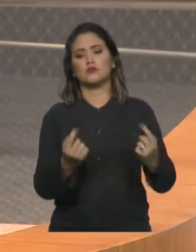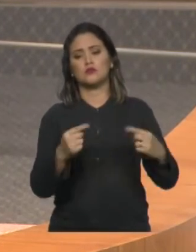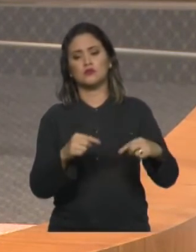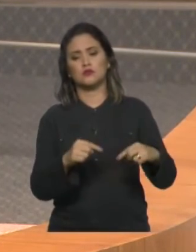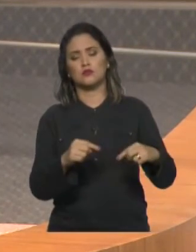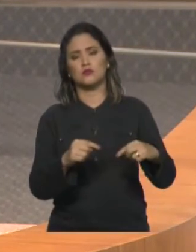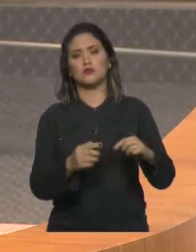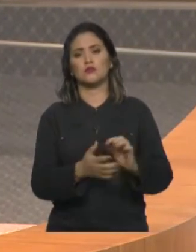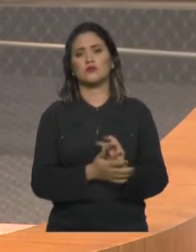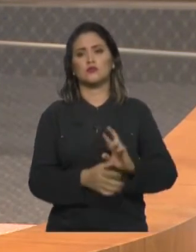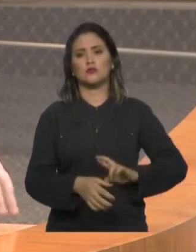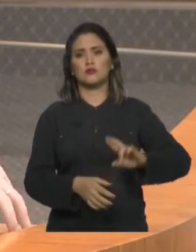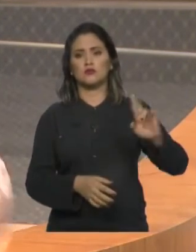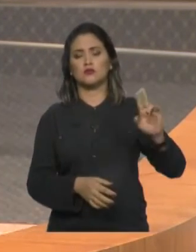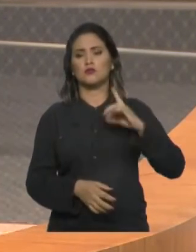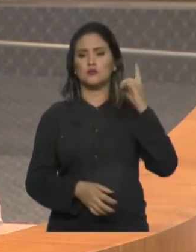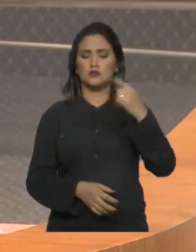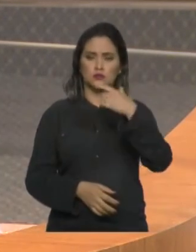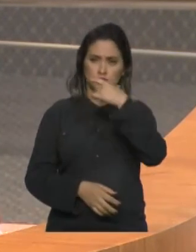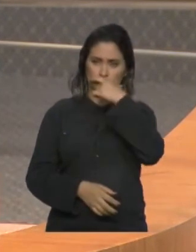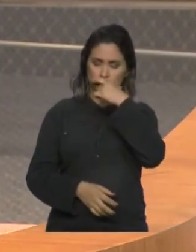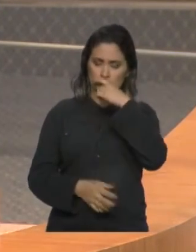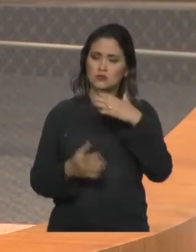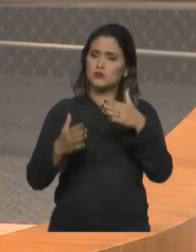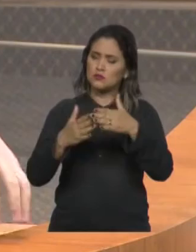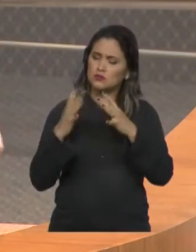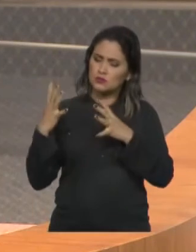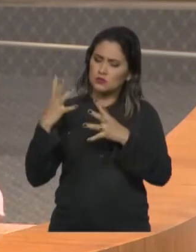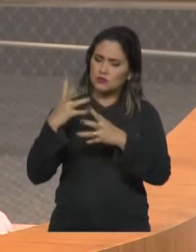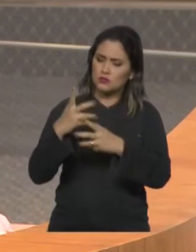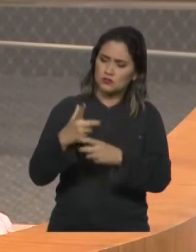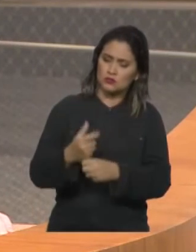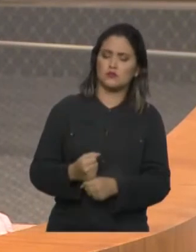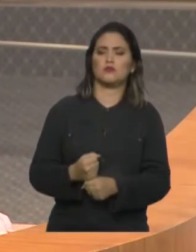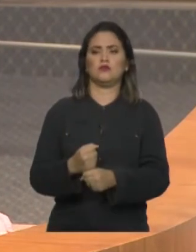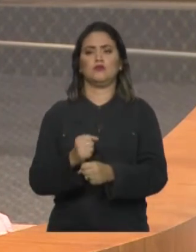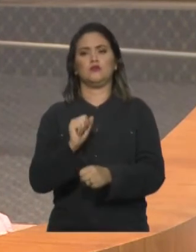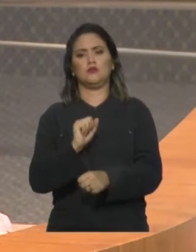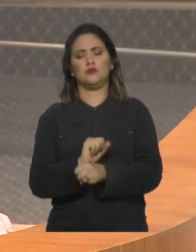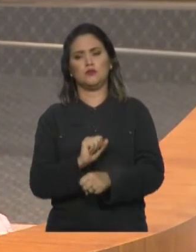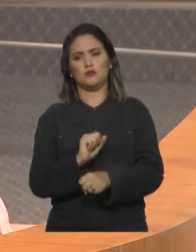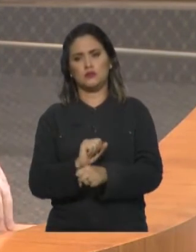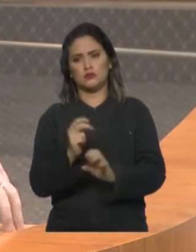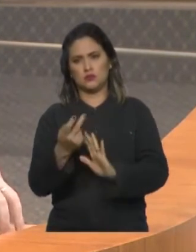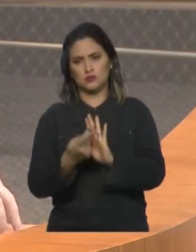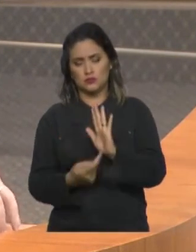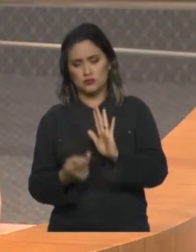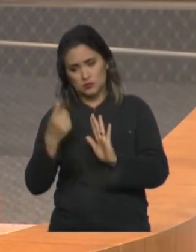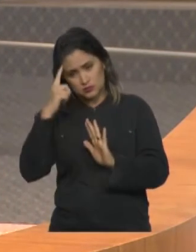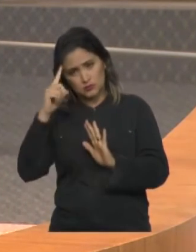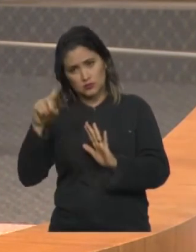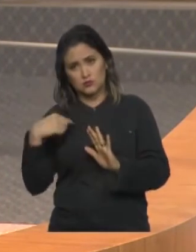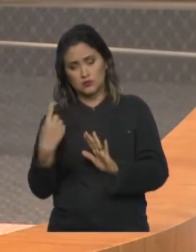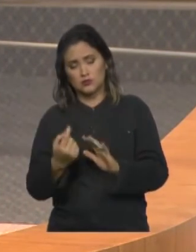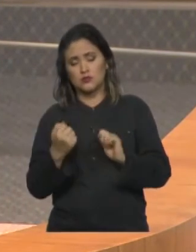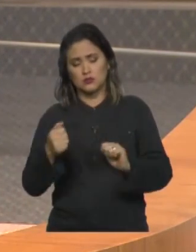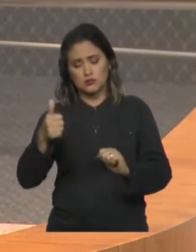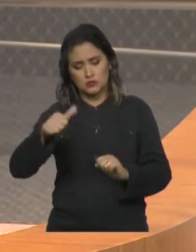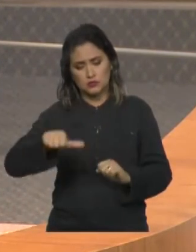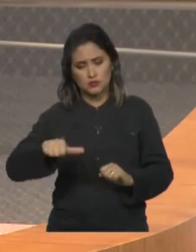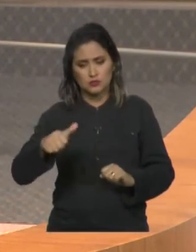pelo deputado césar pires vamos pedir visto para adiar esse projeto para mais um dia para que a gente possa assim